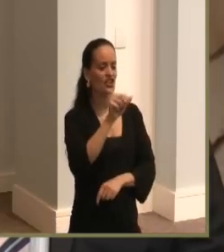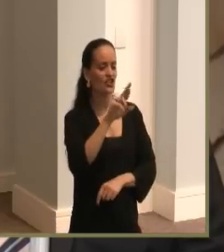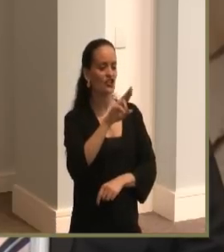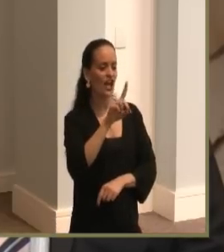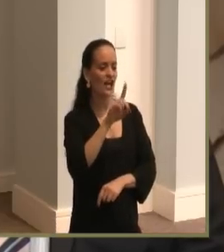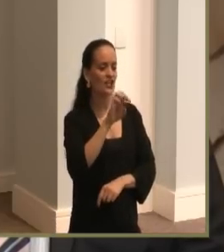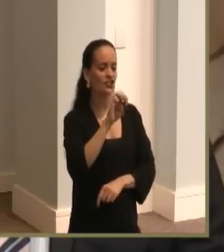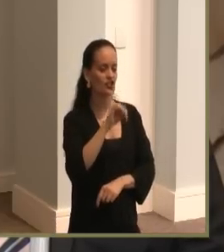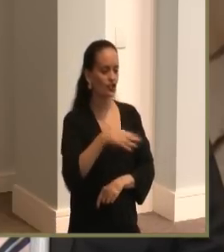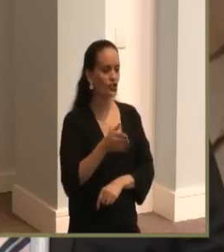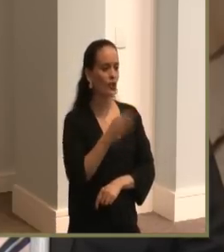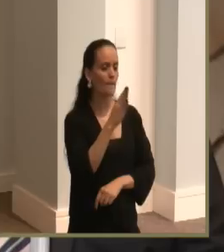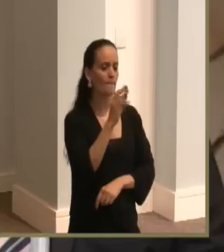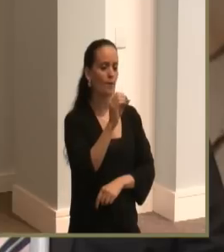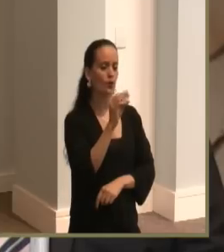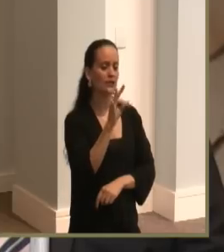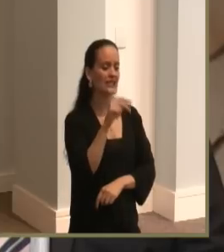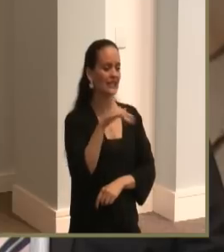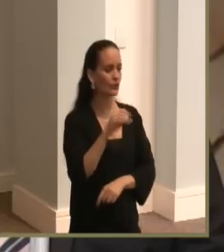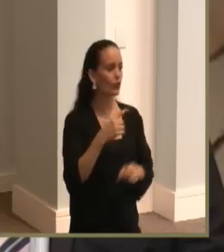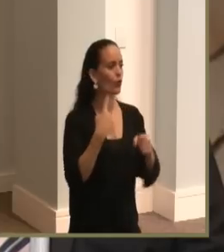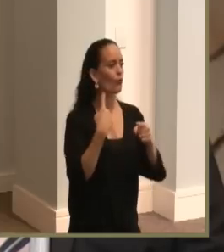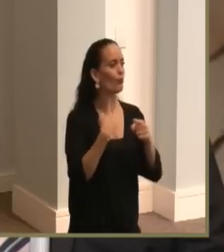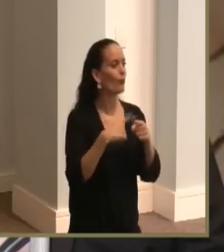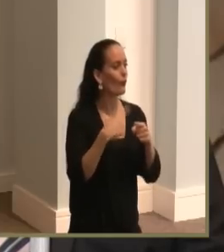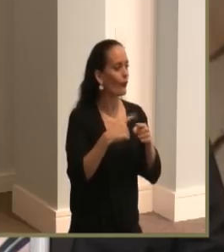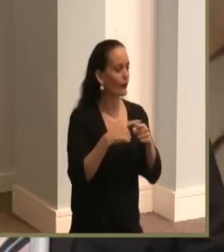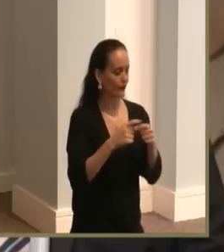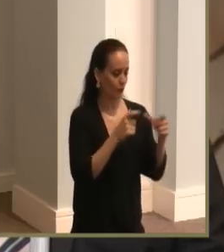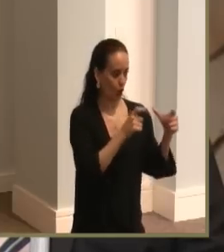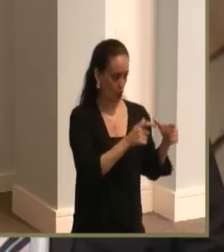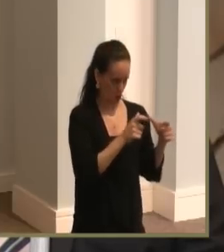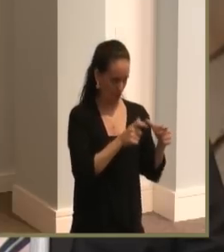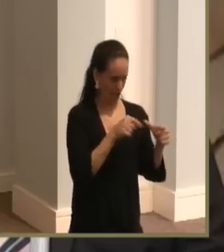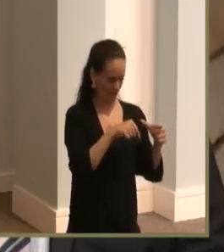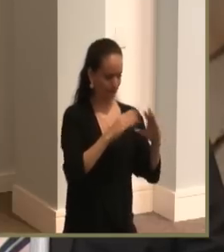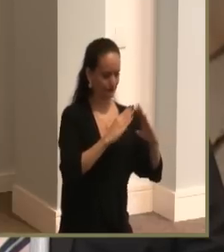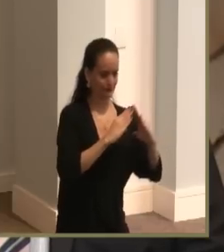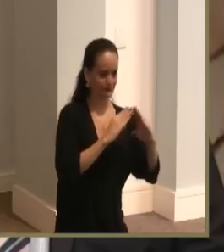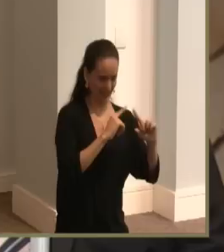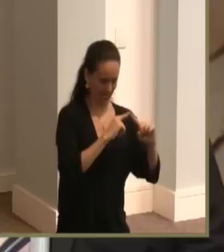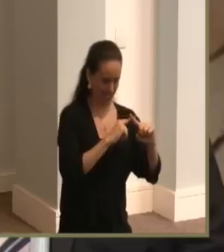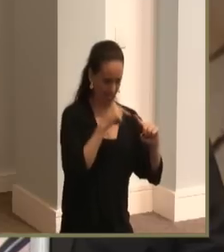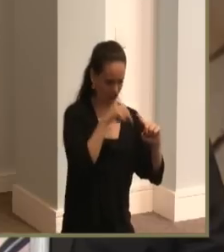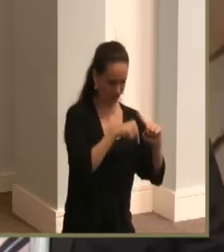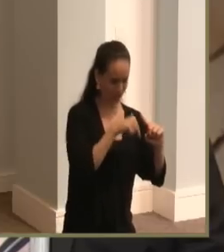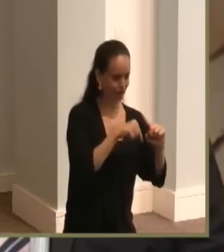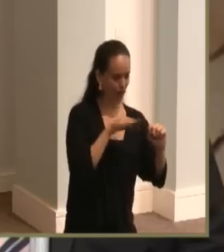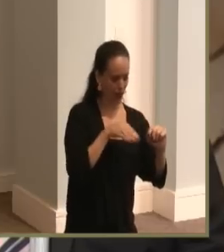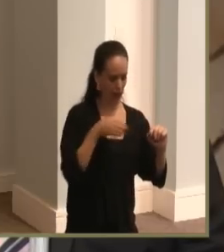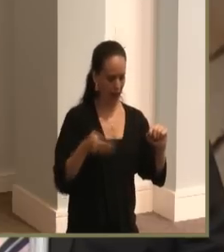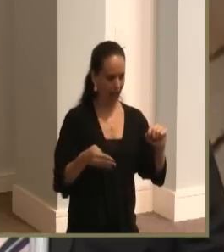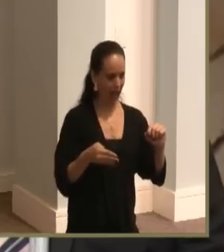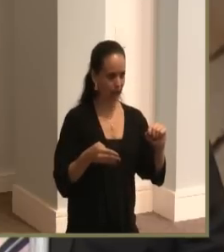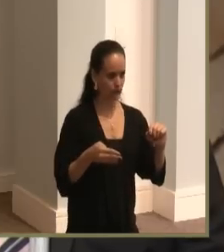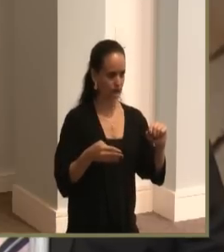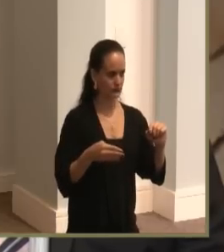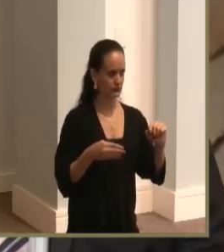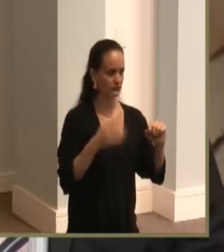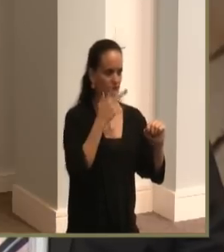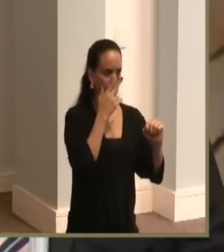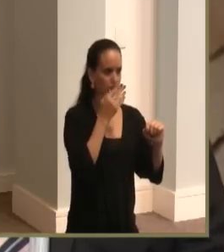e está sendo pressionado por outros estabelecimentos não convencionais que estão ali próximos, né, pastor Renato? E nós precisamos